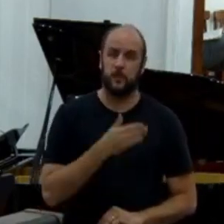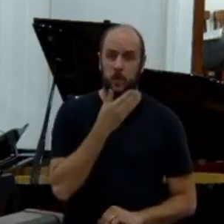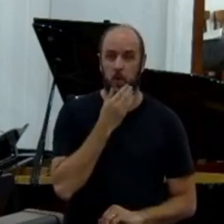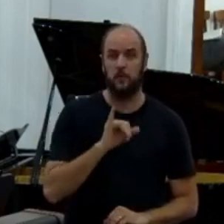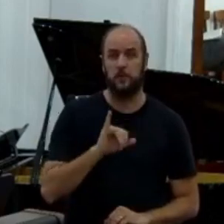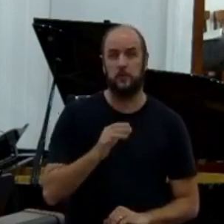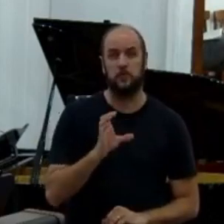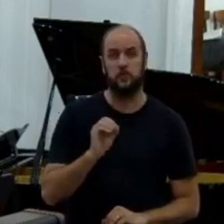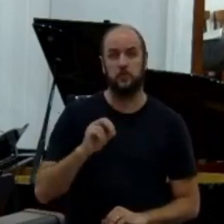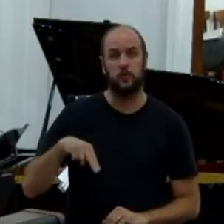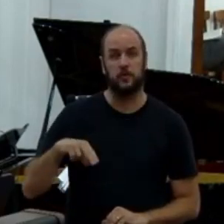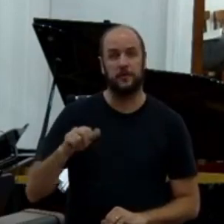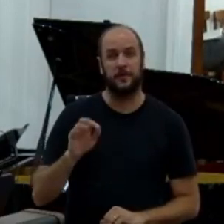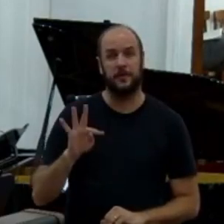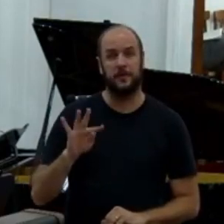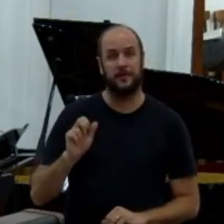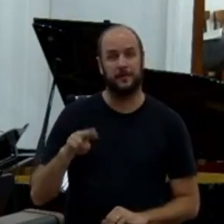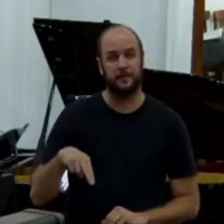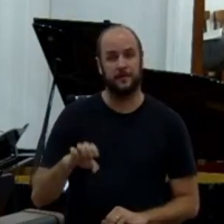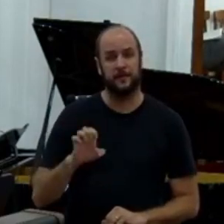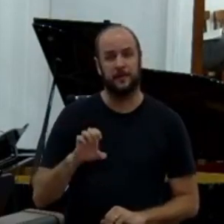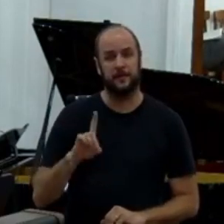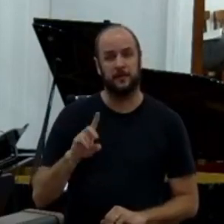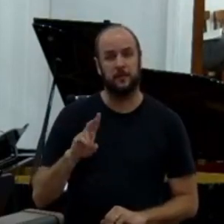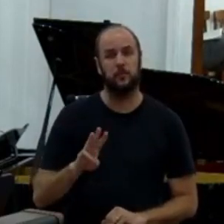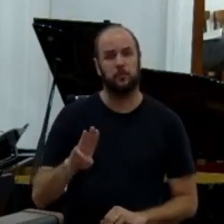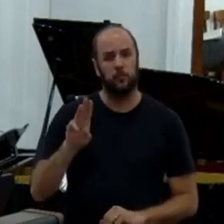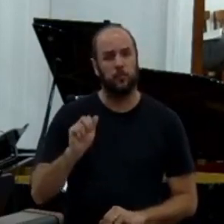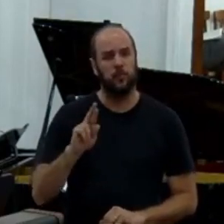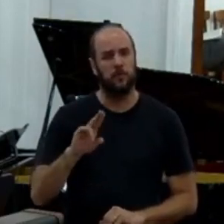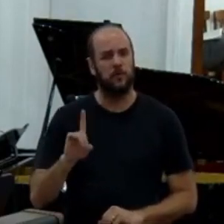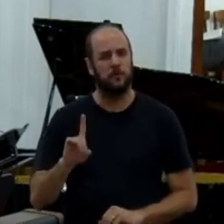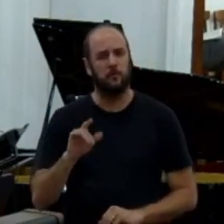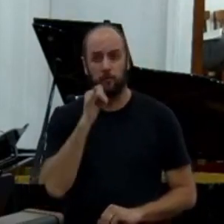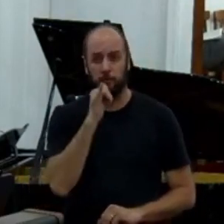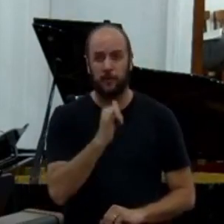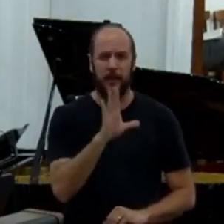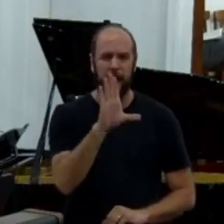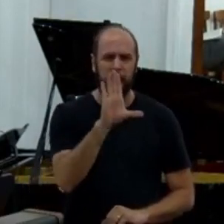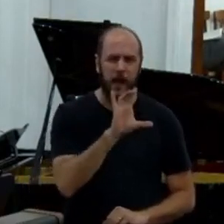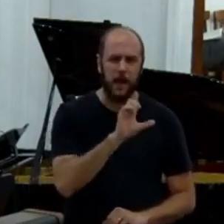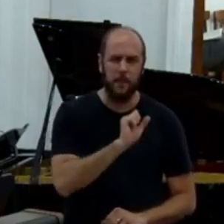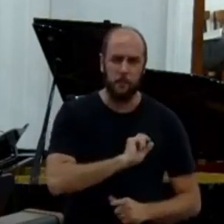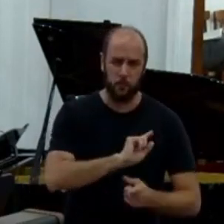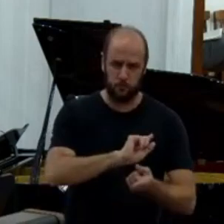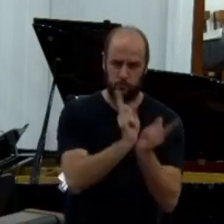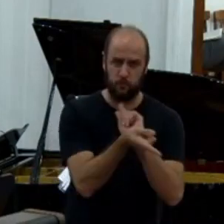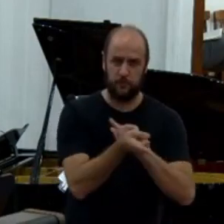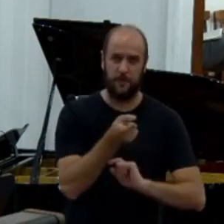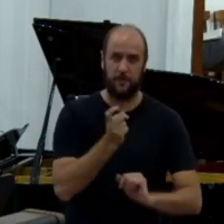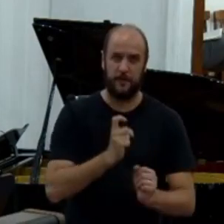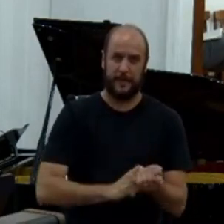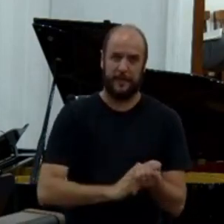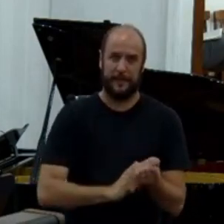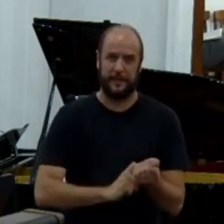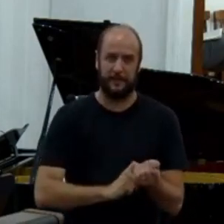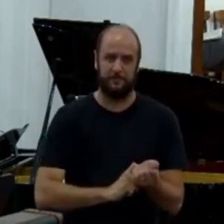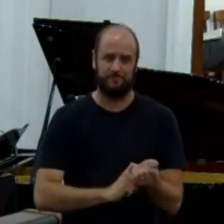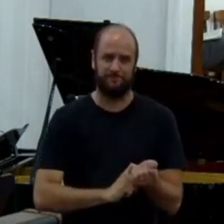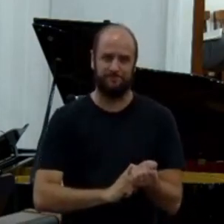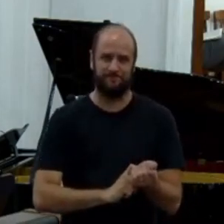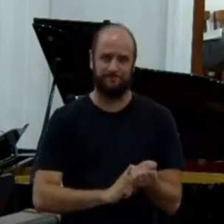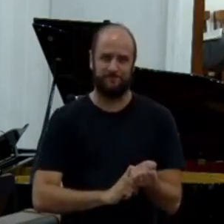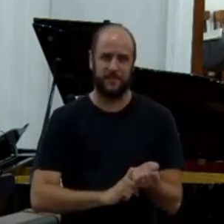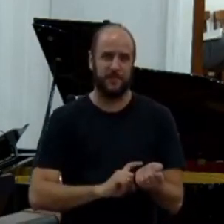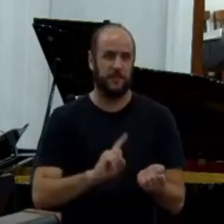Jonathan Edwards, de forma acertada, disse: o amor é o oposto da ira e não cederá